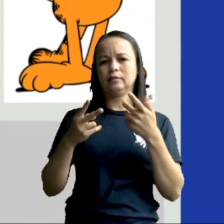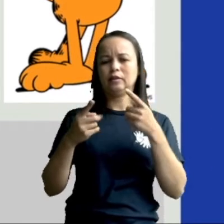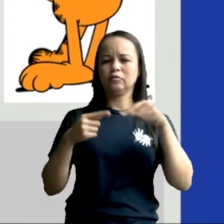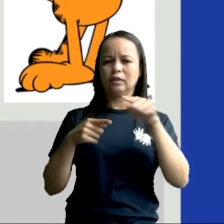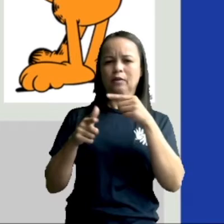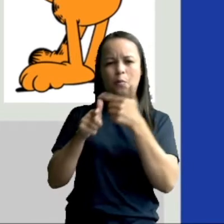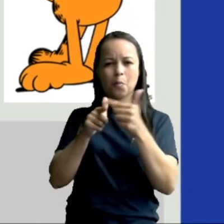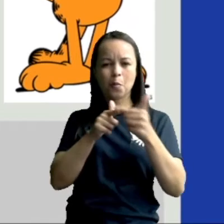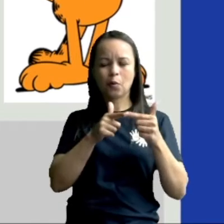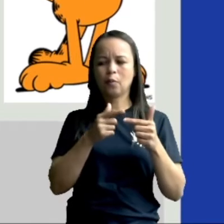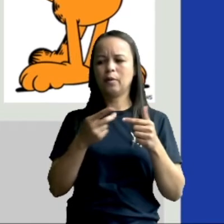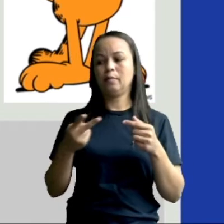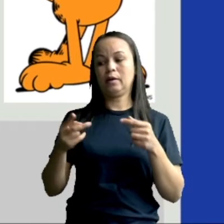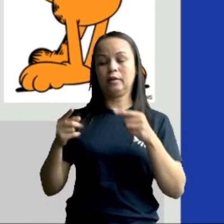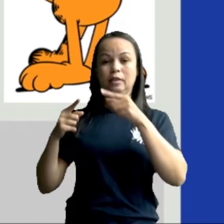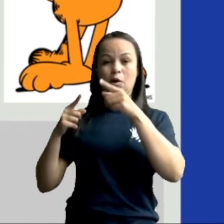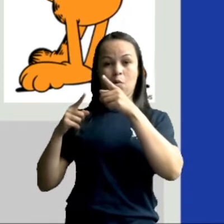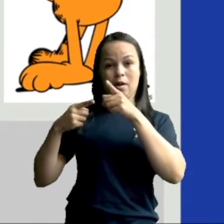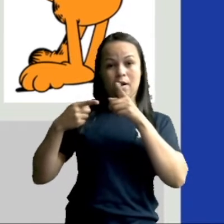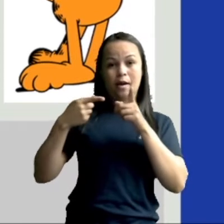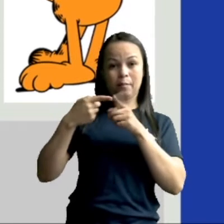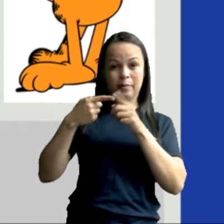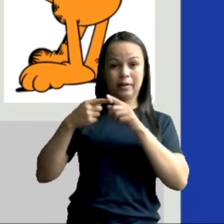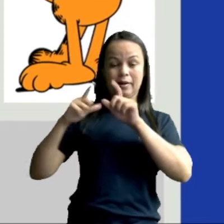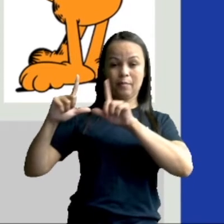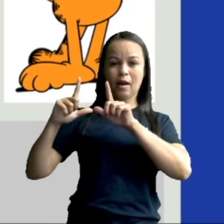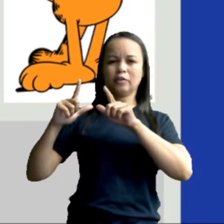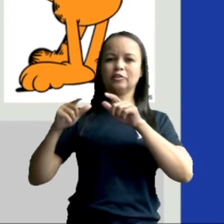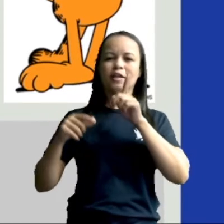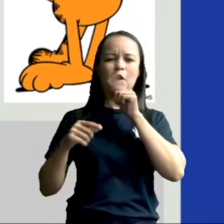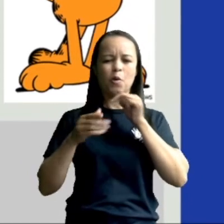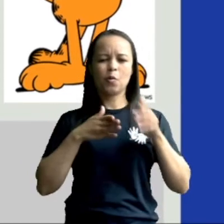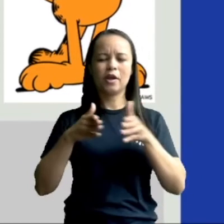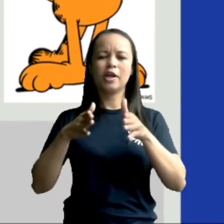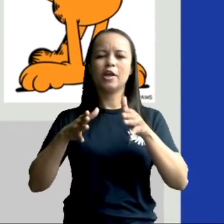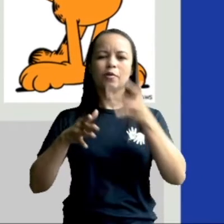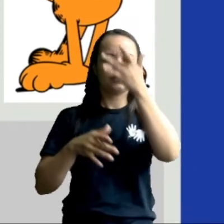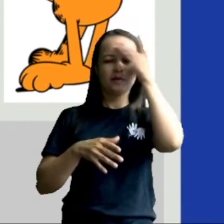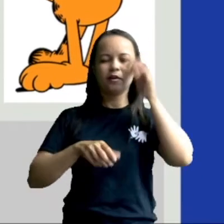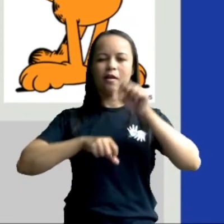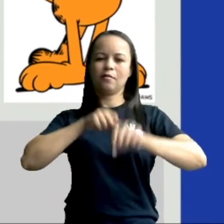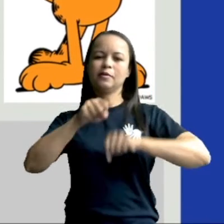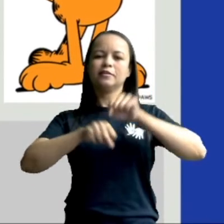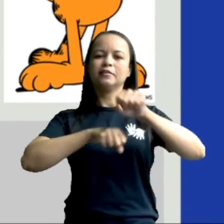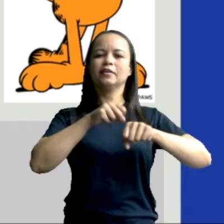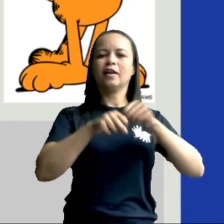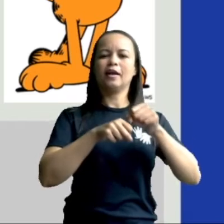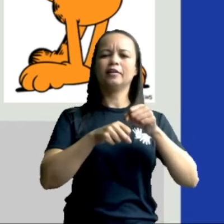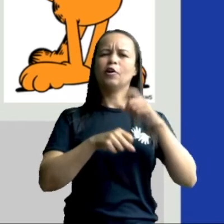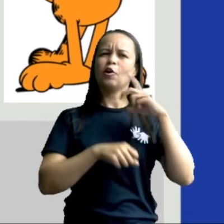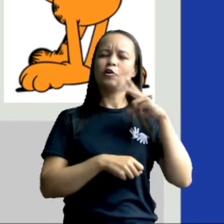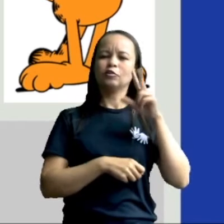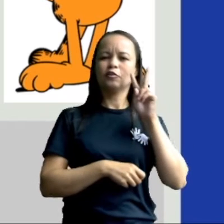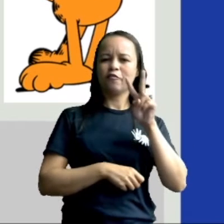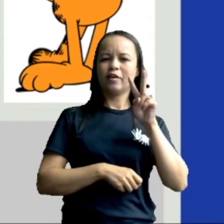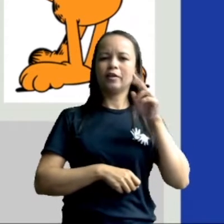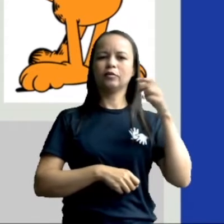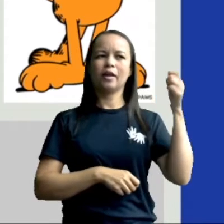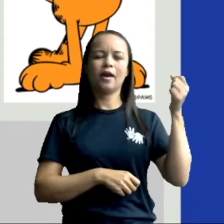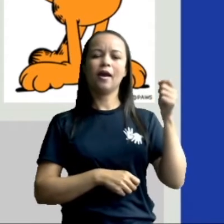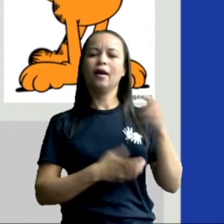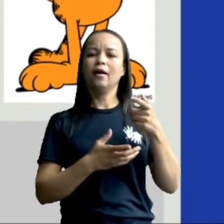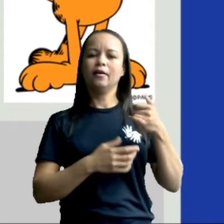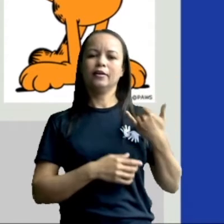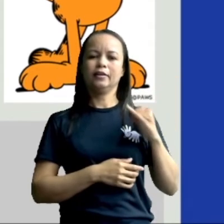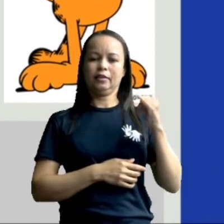imagem tá aí, um riozinho, tudinho, todo mundo andando de bicicleta. Eu tô vendo até energia eólica. Você sabe o que é energia eólica?